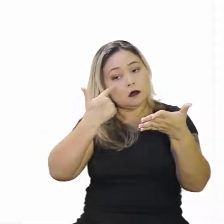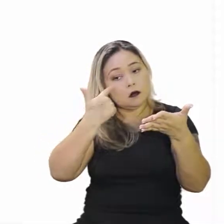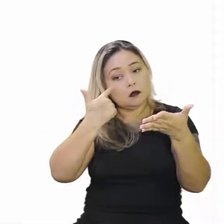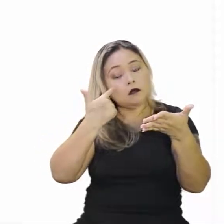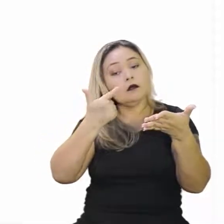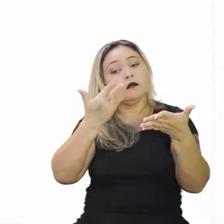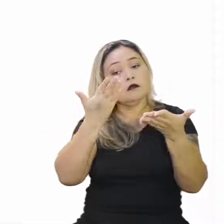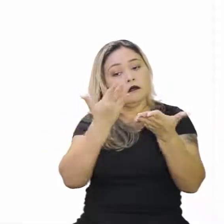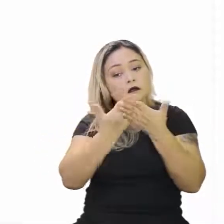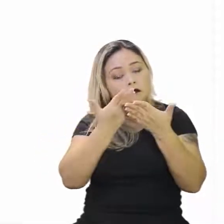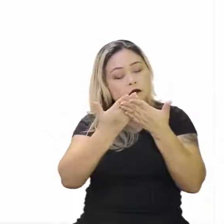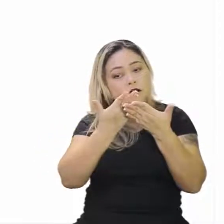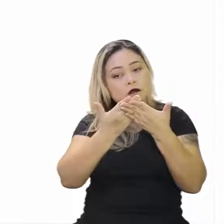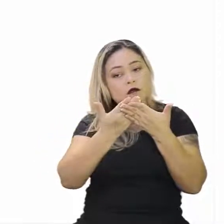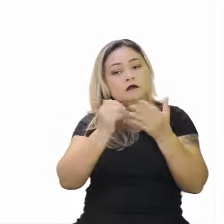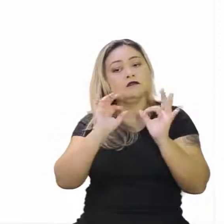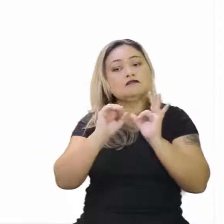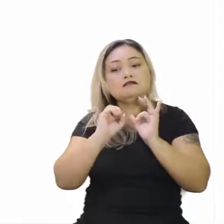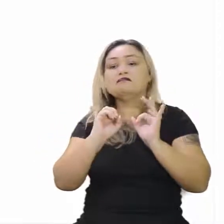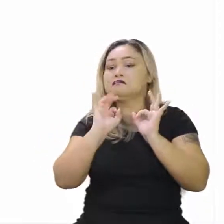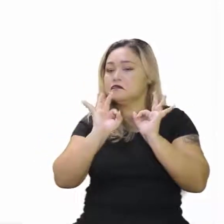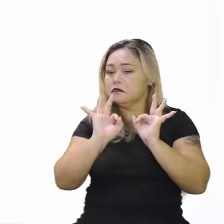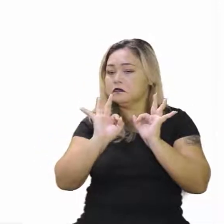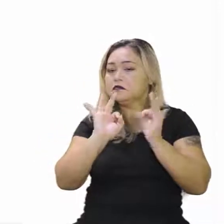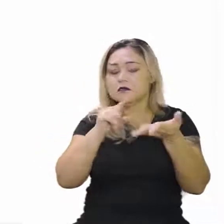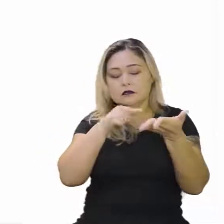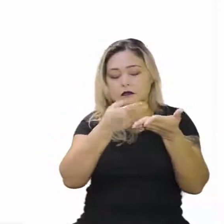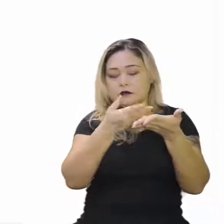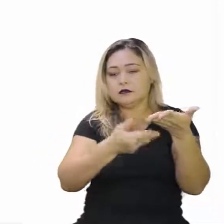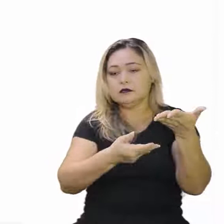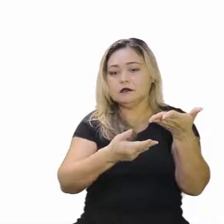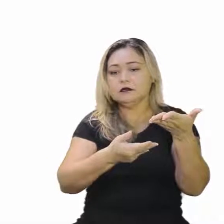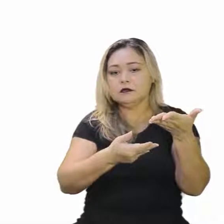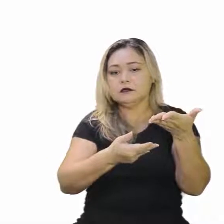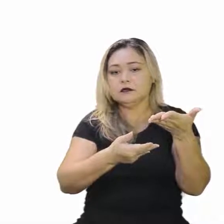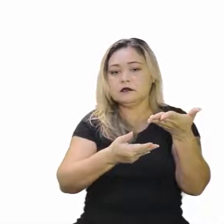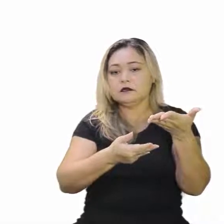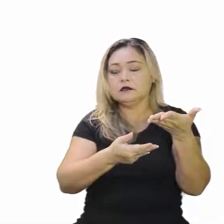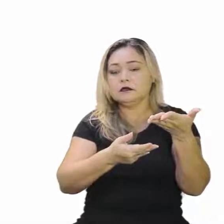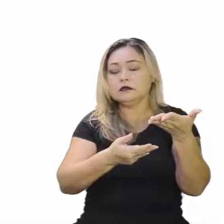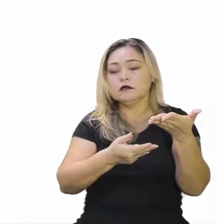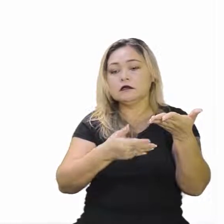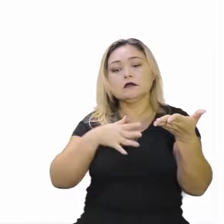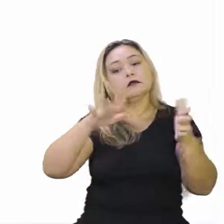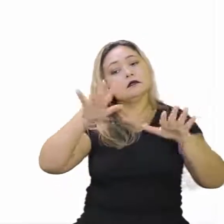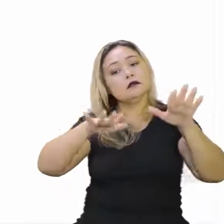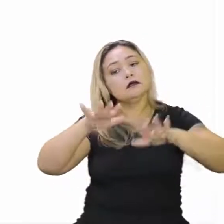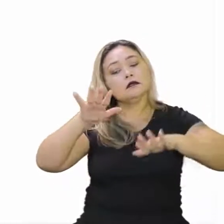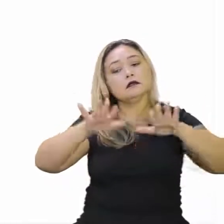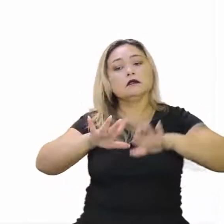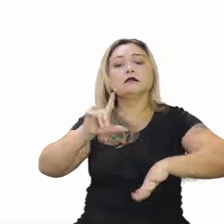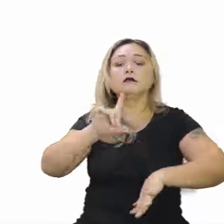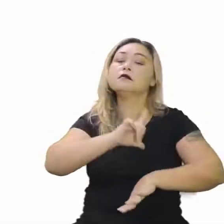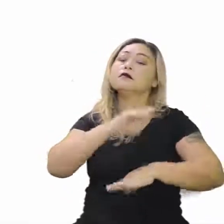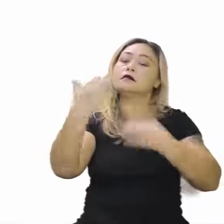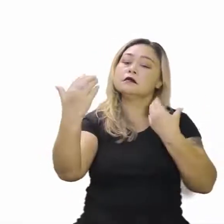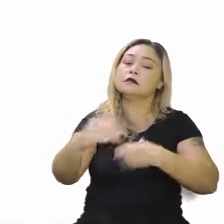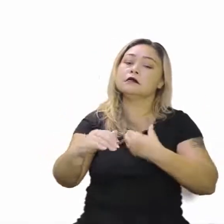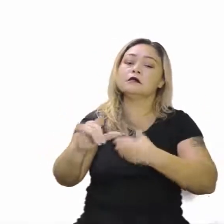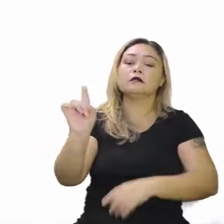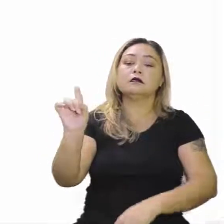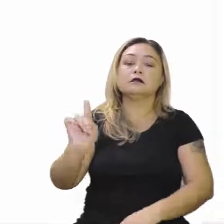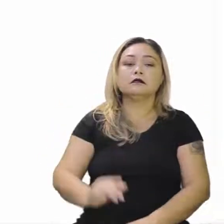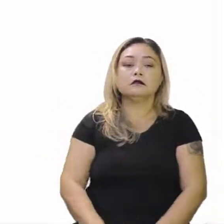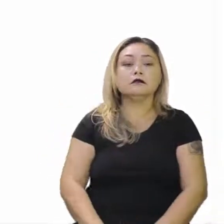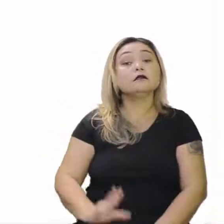revê a aula aí que você vai ficar top também nessa questão aí. Isso, de vez ou outra, está caindo em concurso,